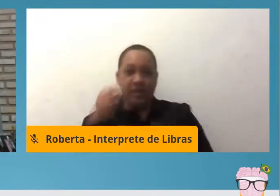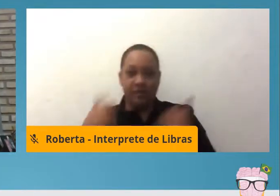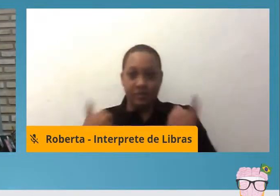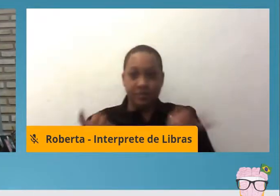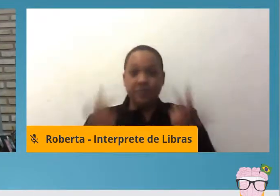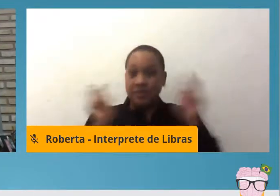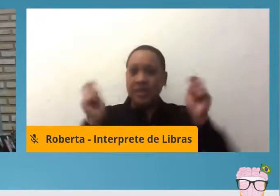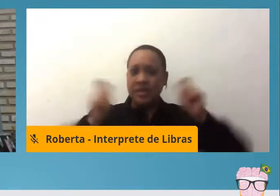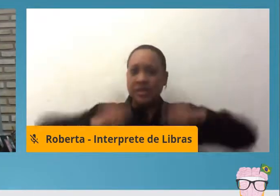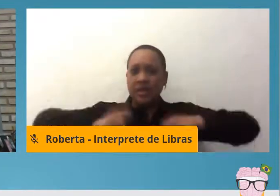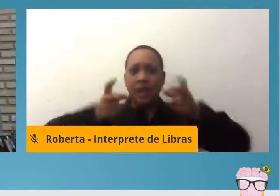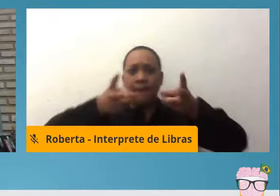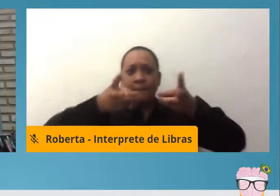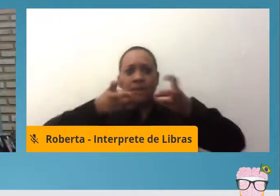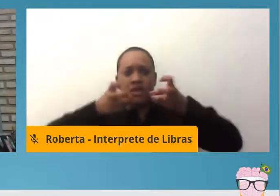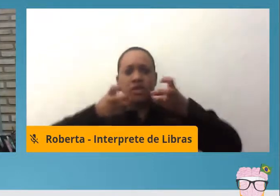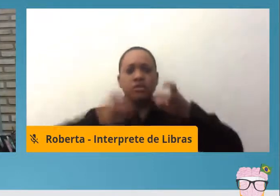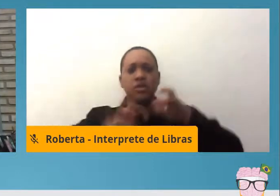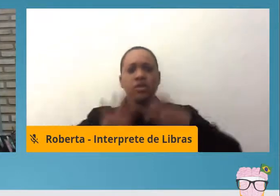da esquerda para a direita?